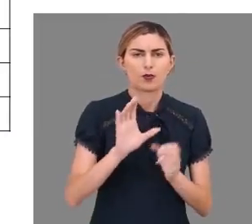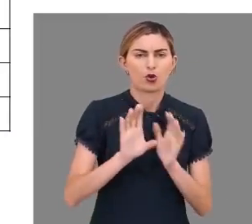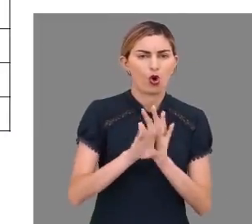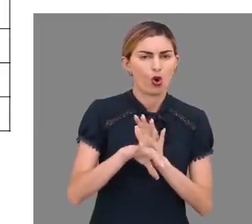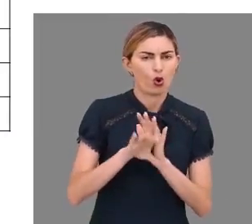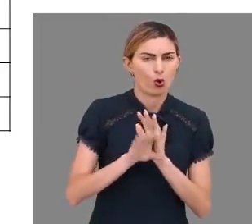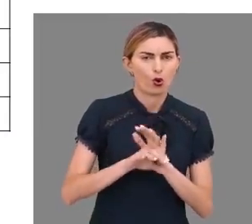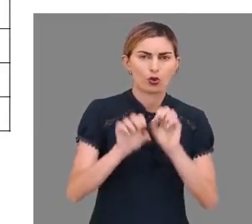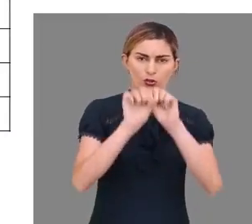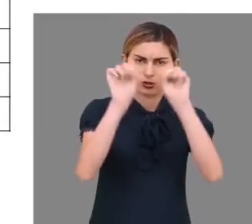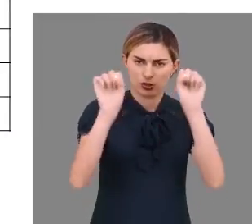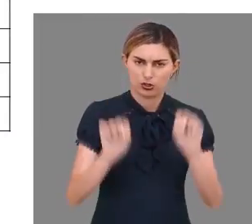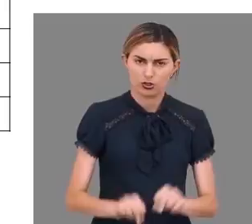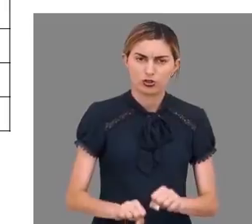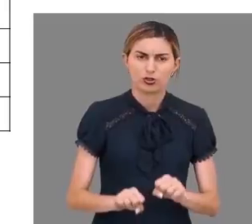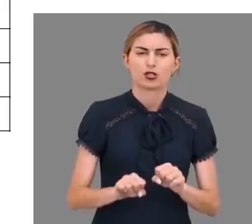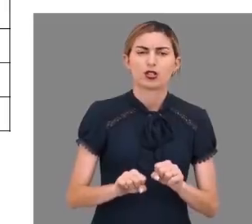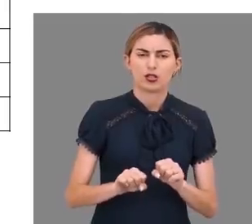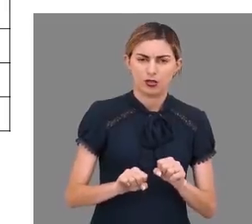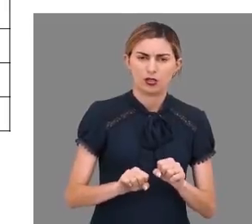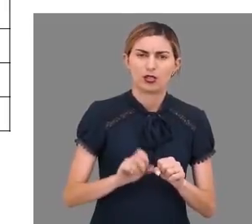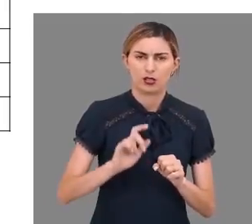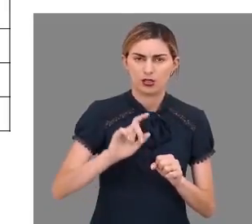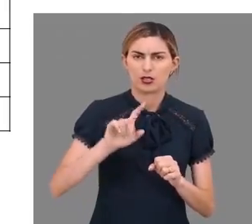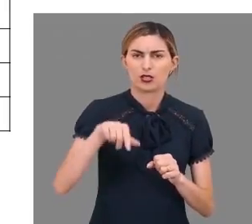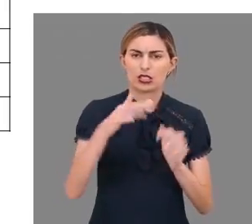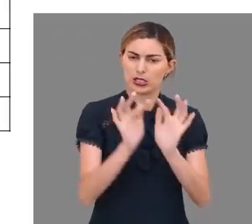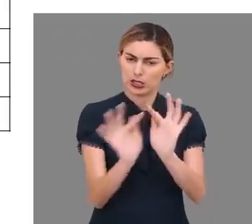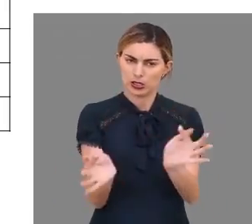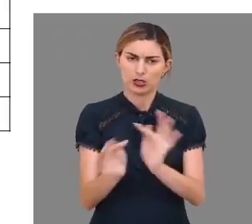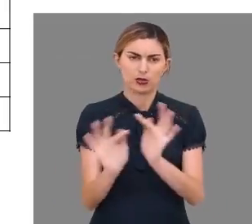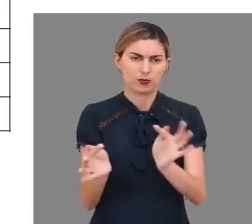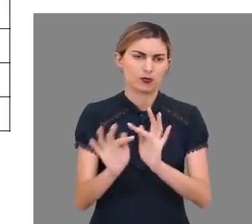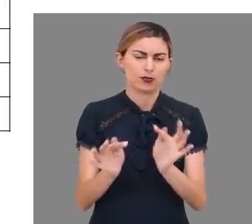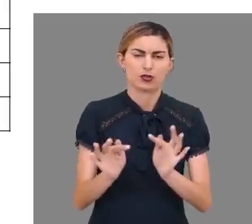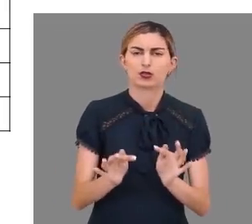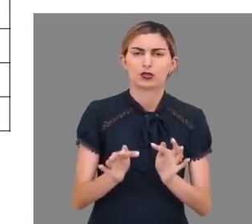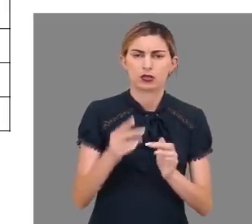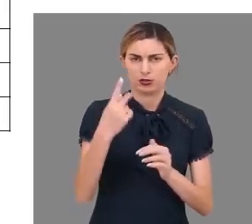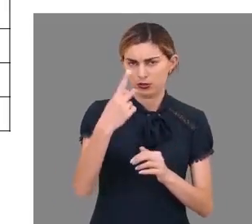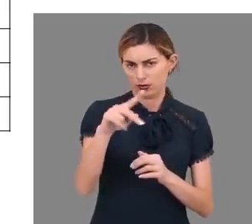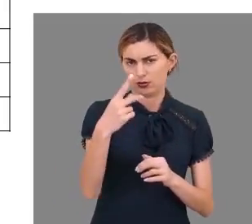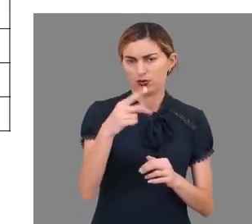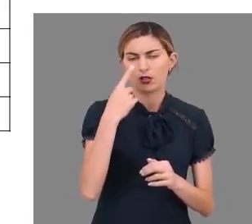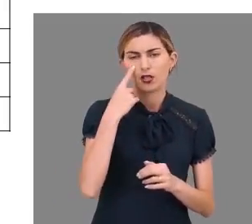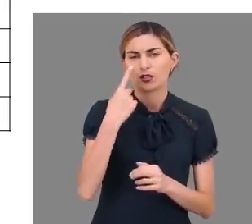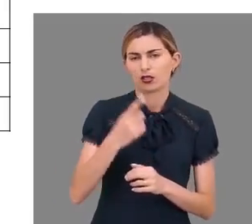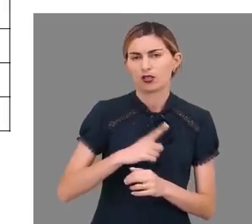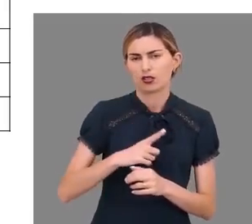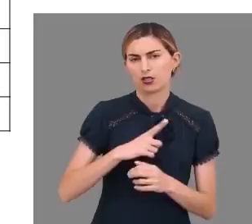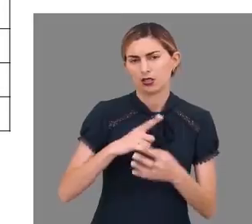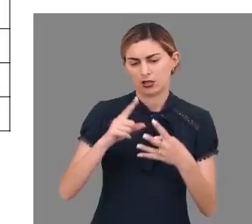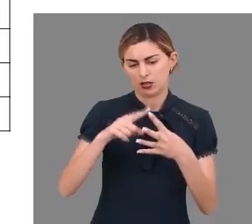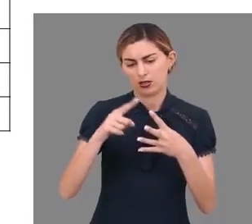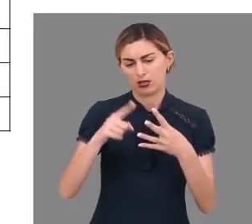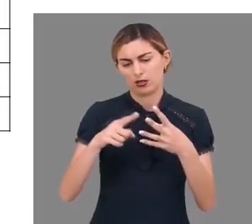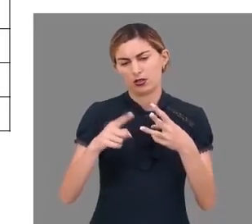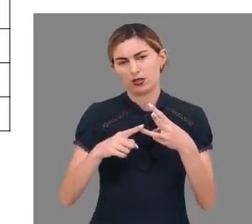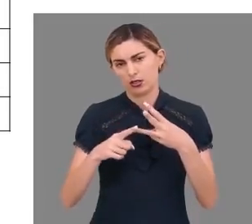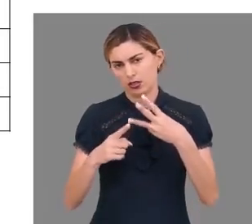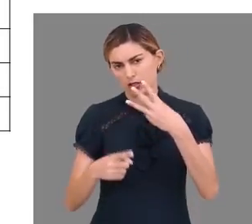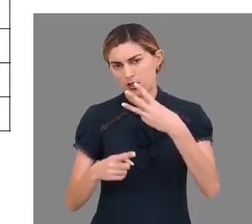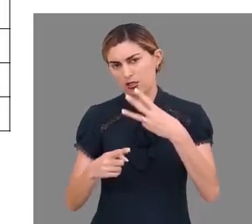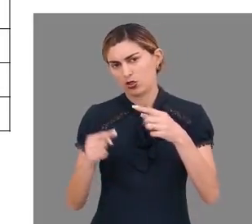exemplo, é o sistema de codificação decimal simplificada. Então, neste caso aí, nós temos